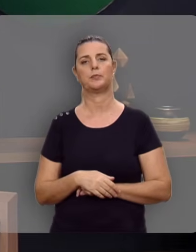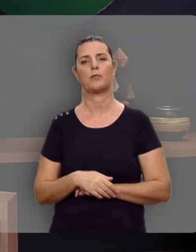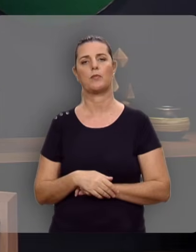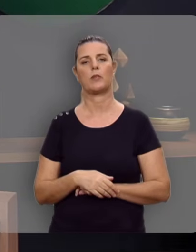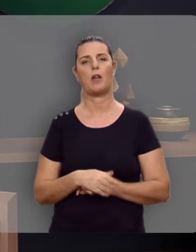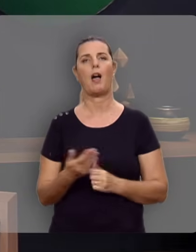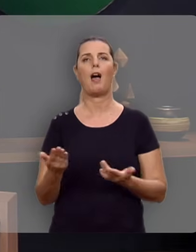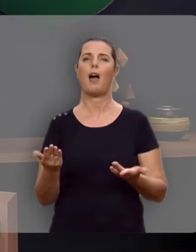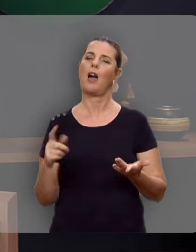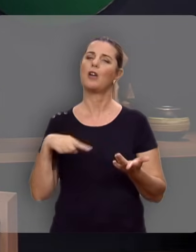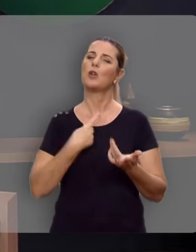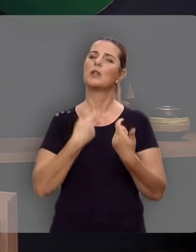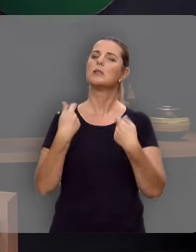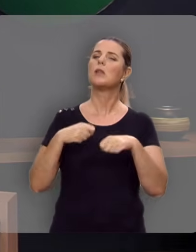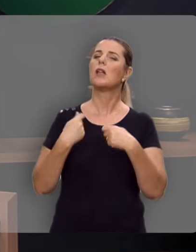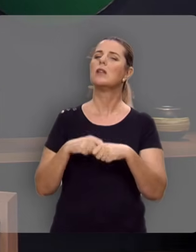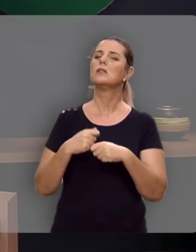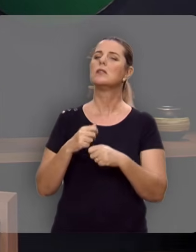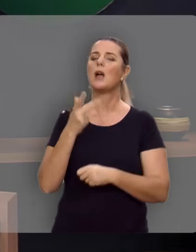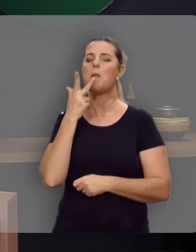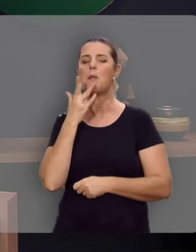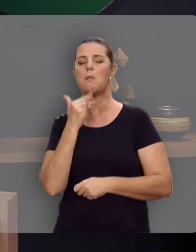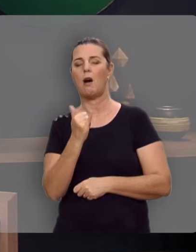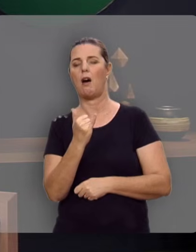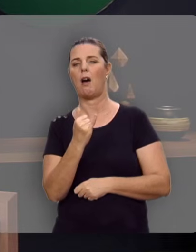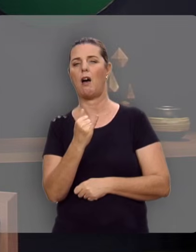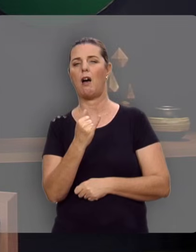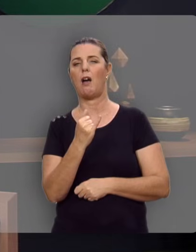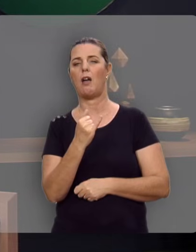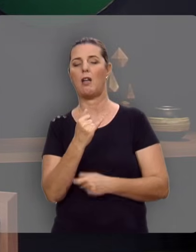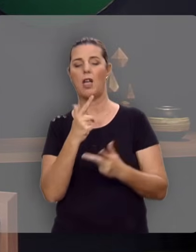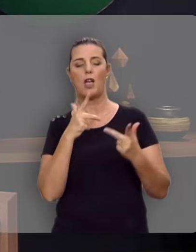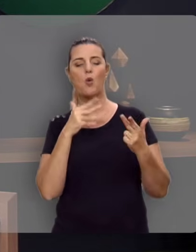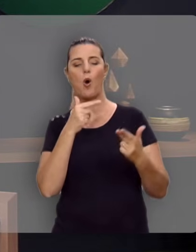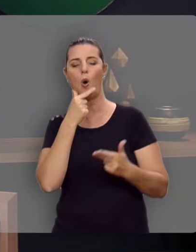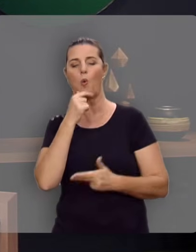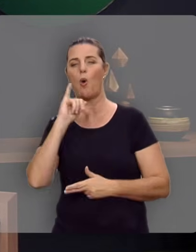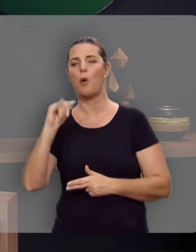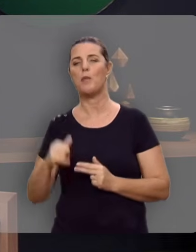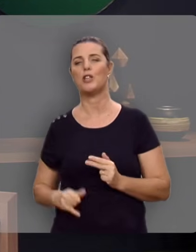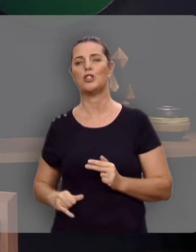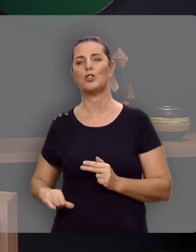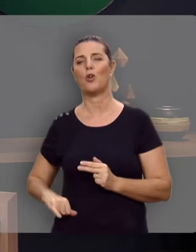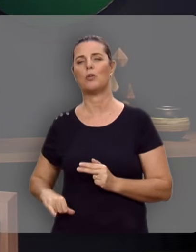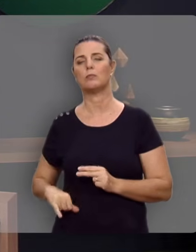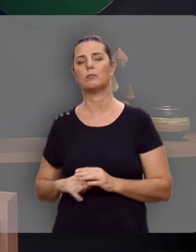continuamente. Ah, como nós precisamos de pais, da estirpe de Jó.